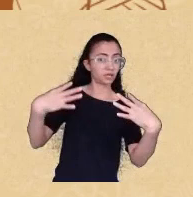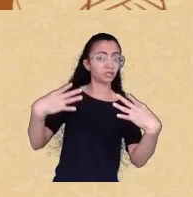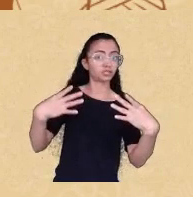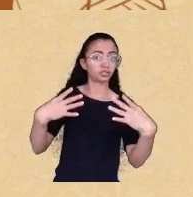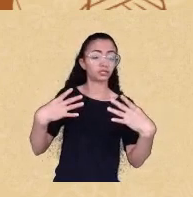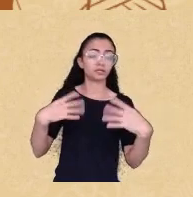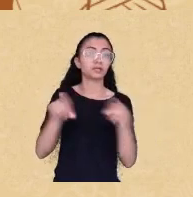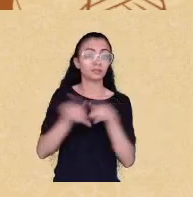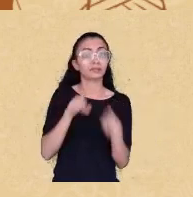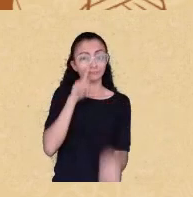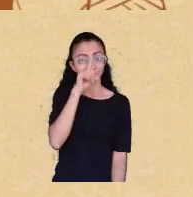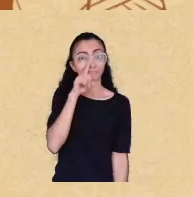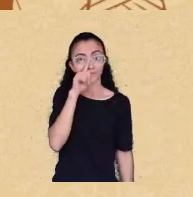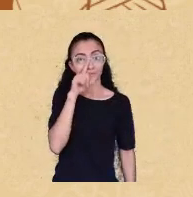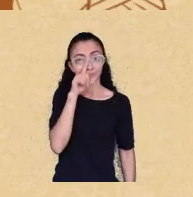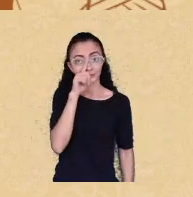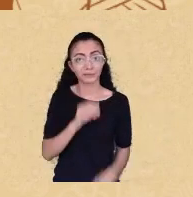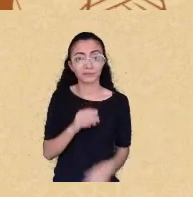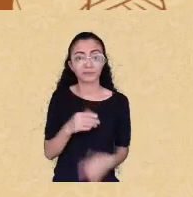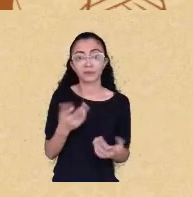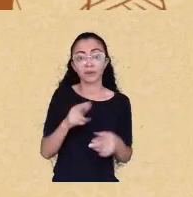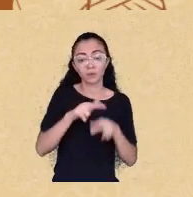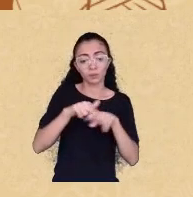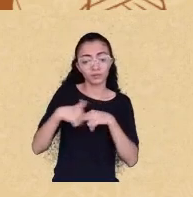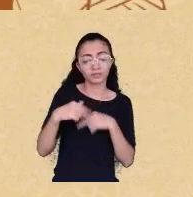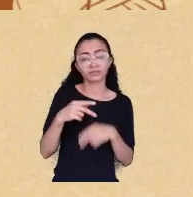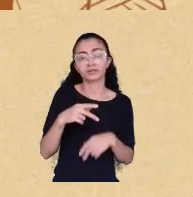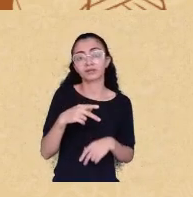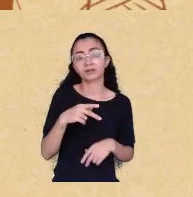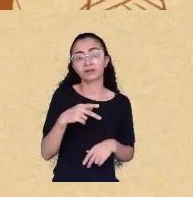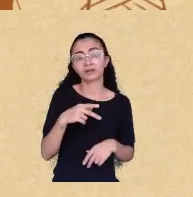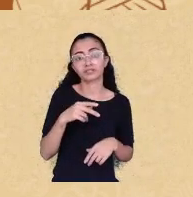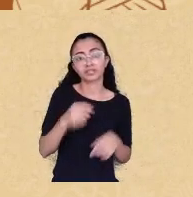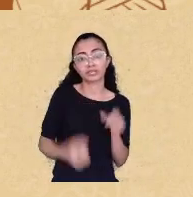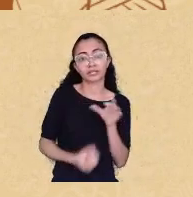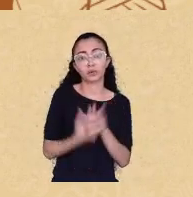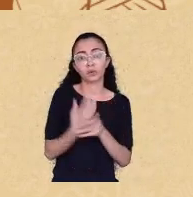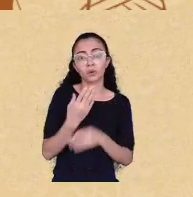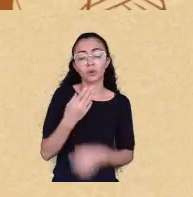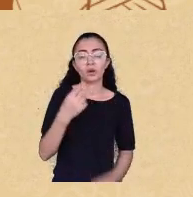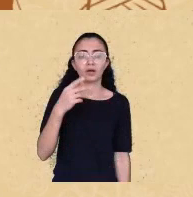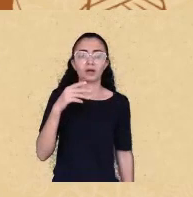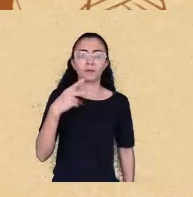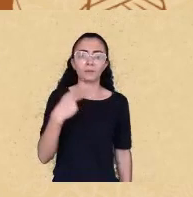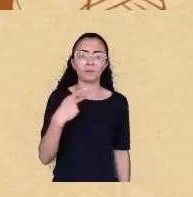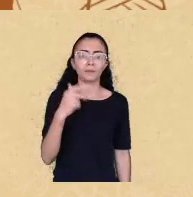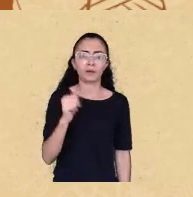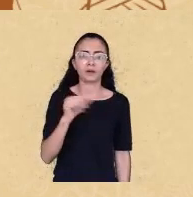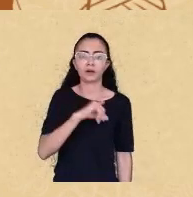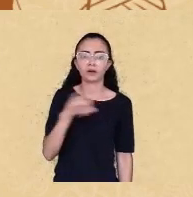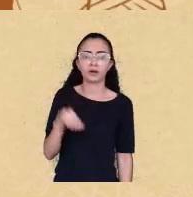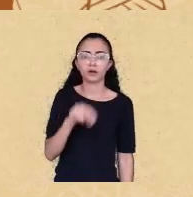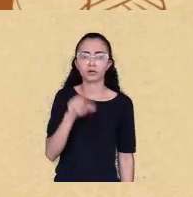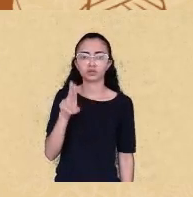inventou o Pajubá para lidar com isso. Às vezes tem coisas que a gente, por exemplo, as pessoas que querem nos matar, querem nos